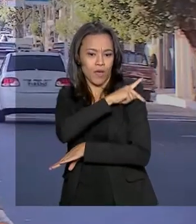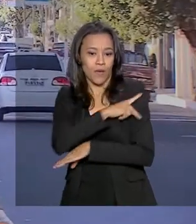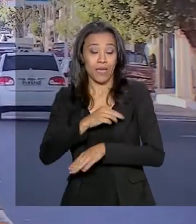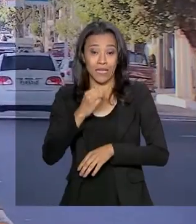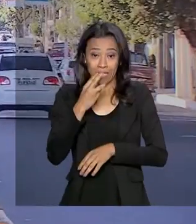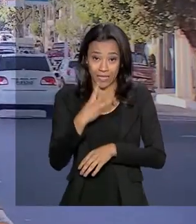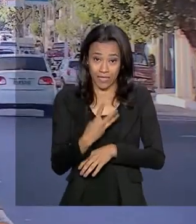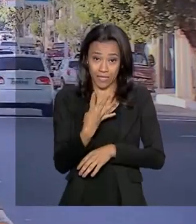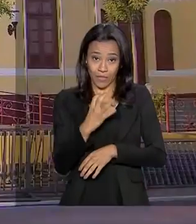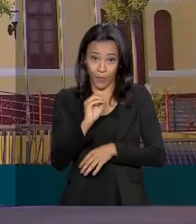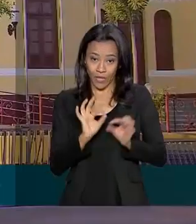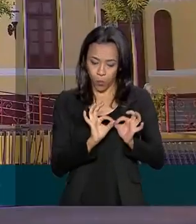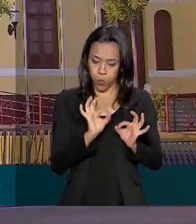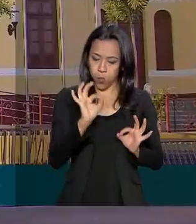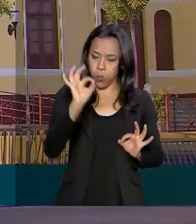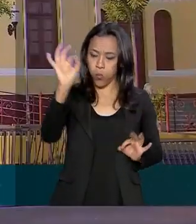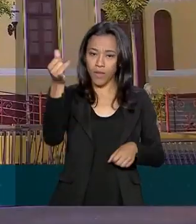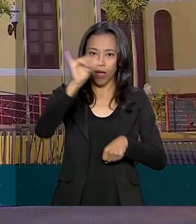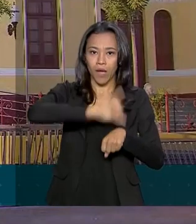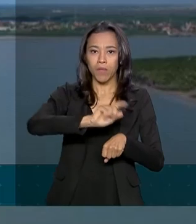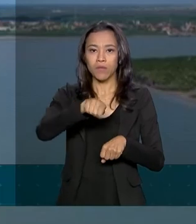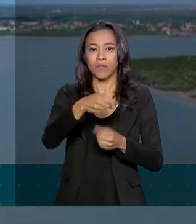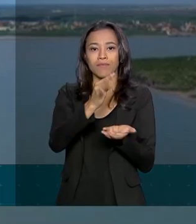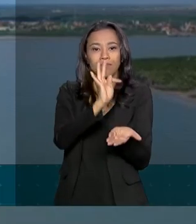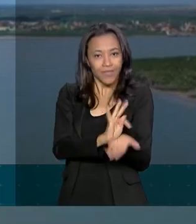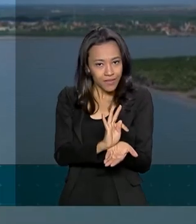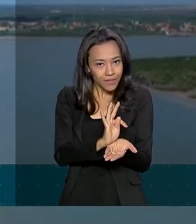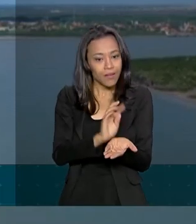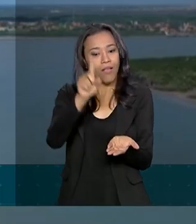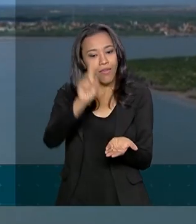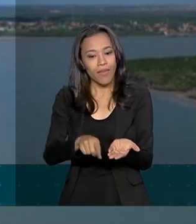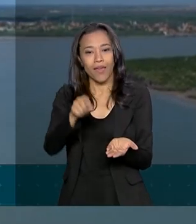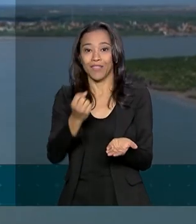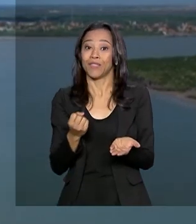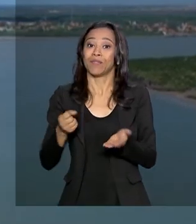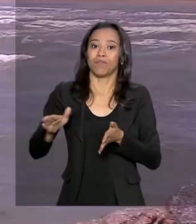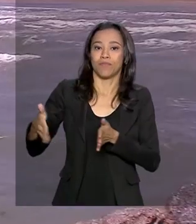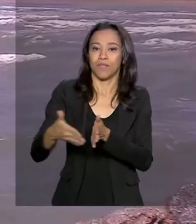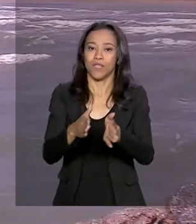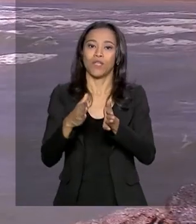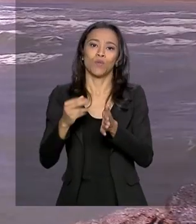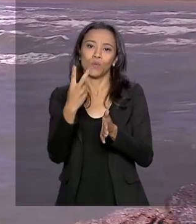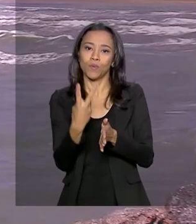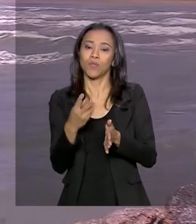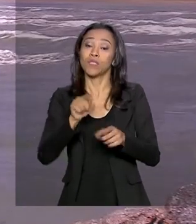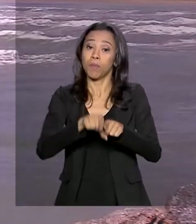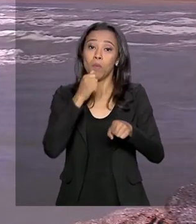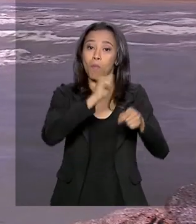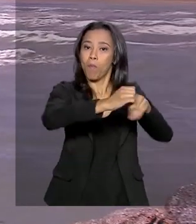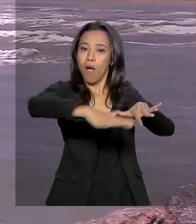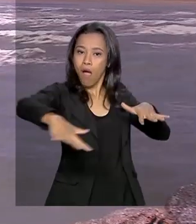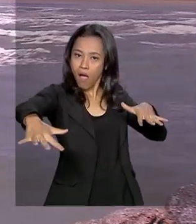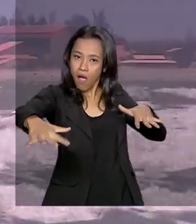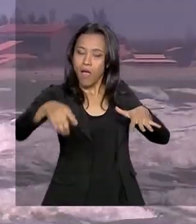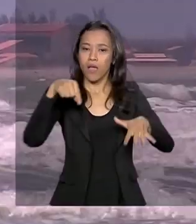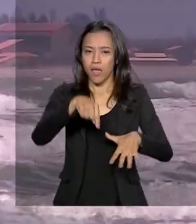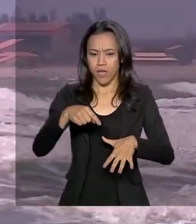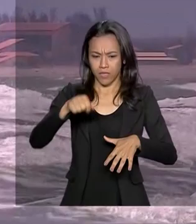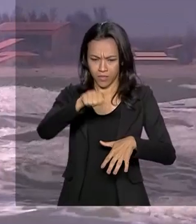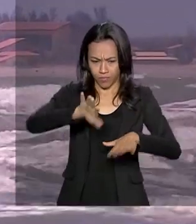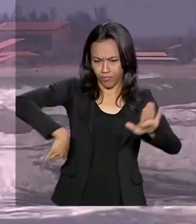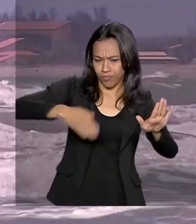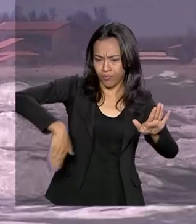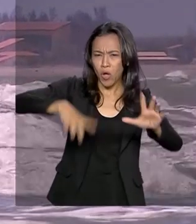340 quilômetros da capital Terezina e é banhado pelo rio Igarassu e pelo mar. O litoral do estado é o